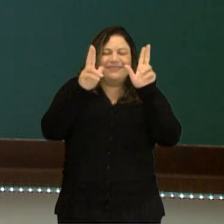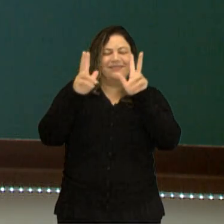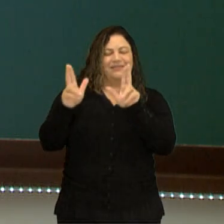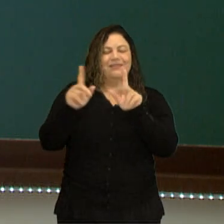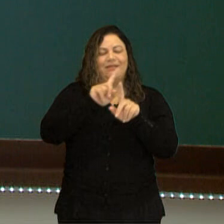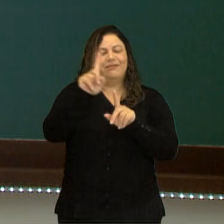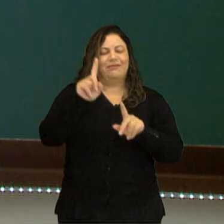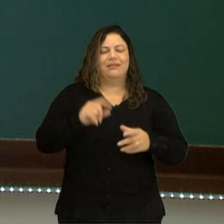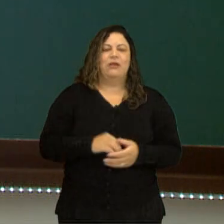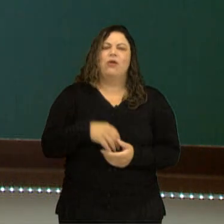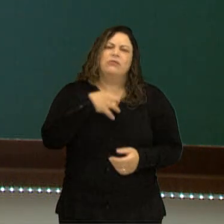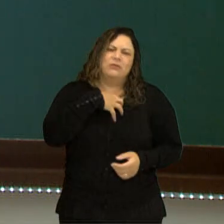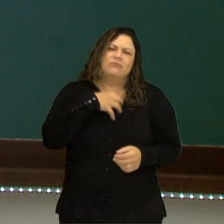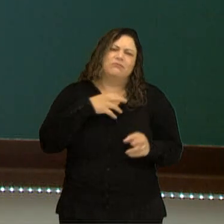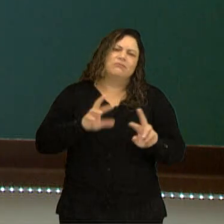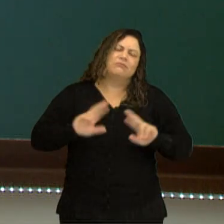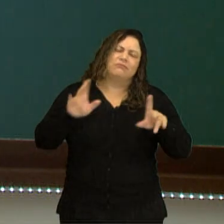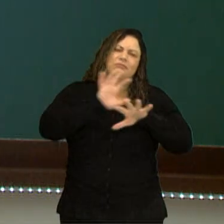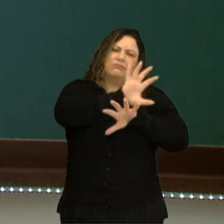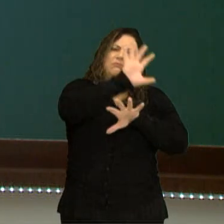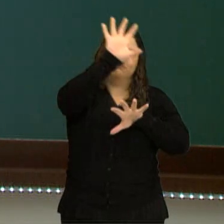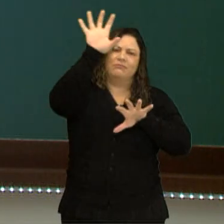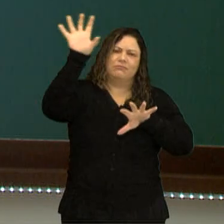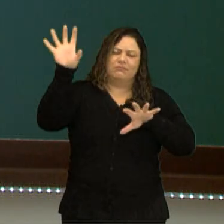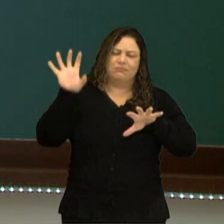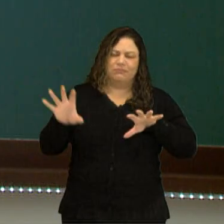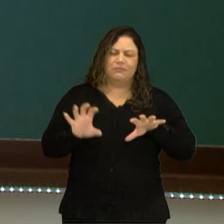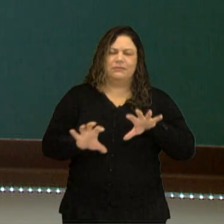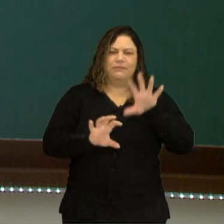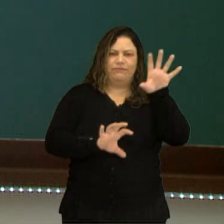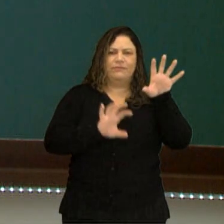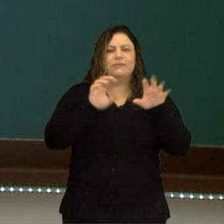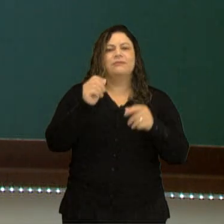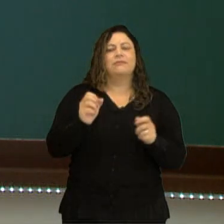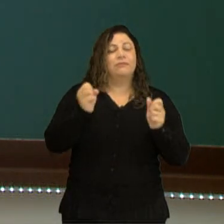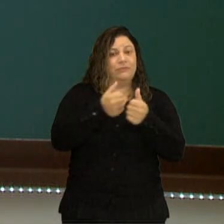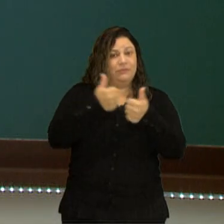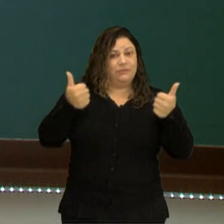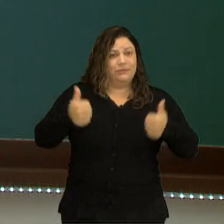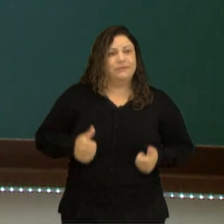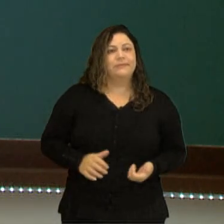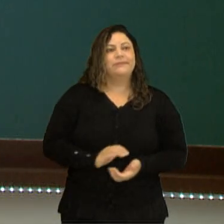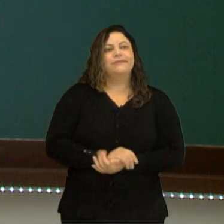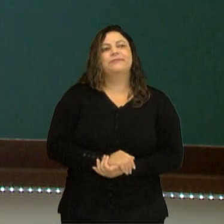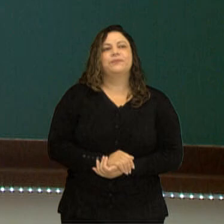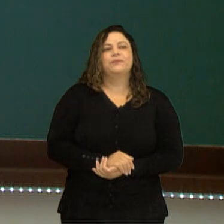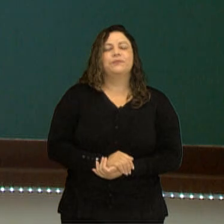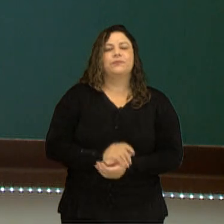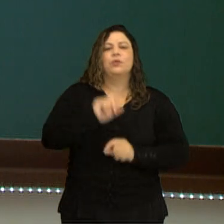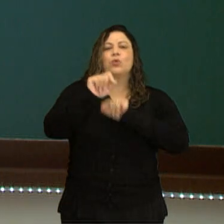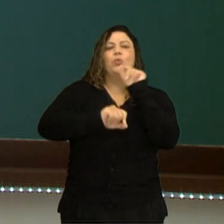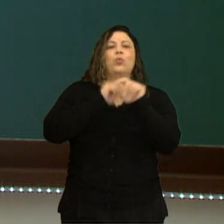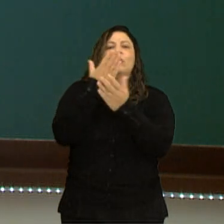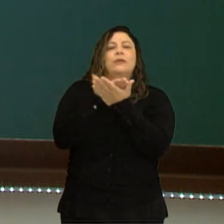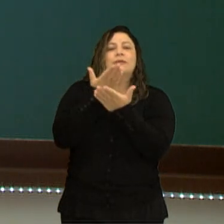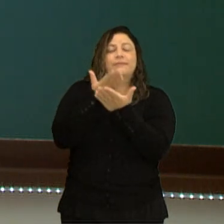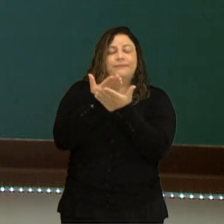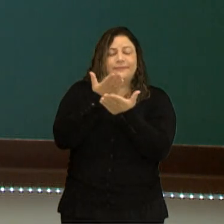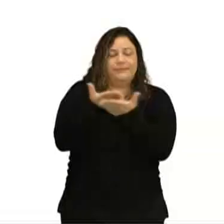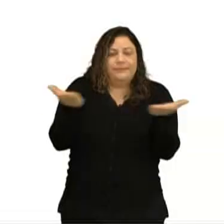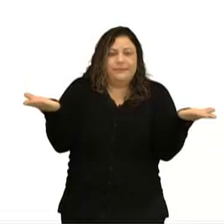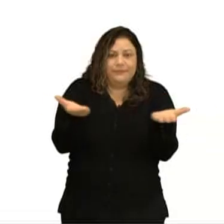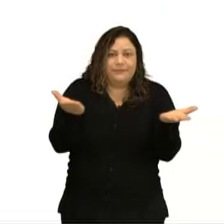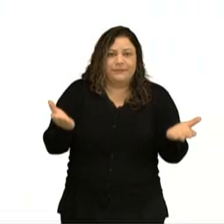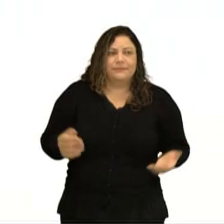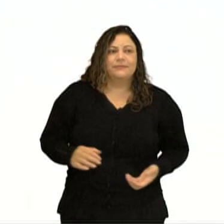sotaques diferentes, região sul, região norte. Tudo bem? Então, o que estudamos na aula de